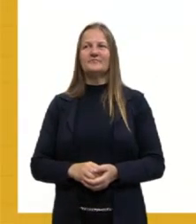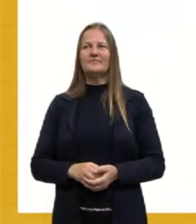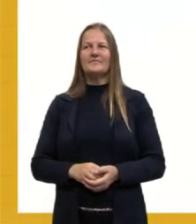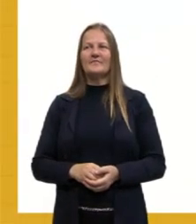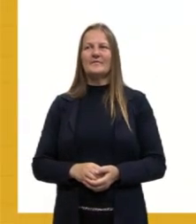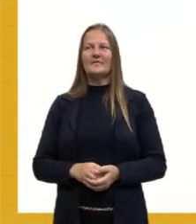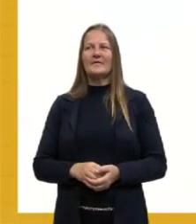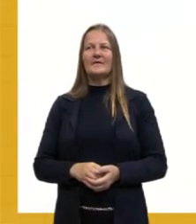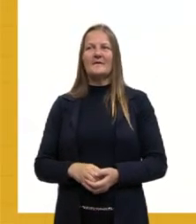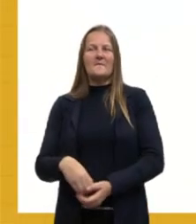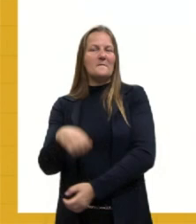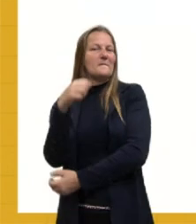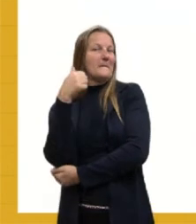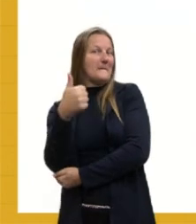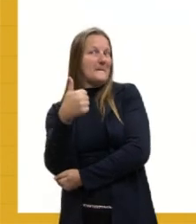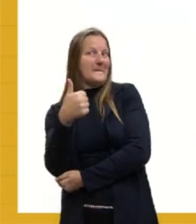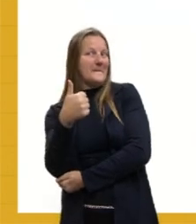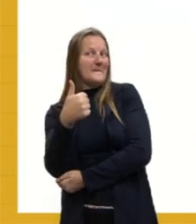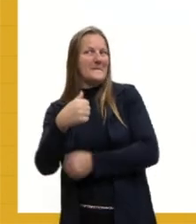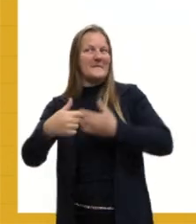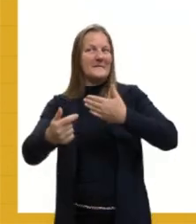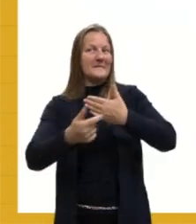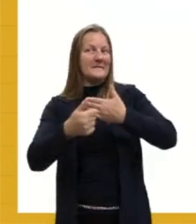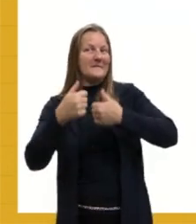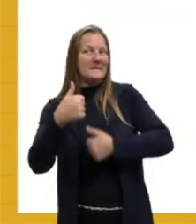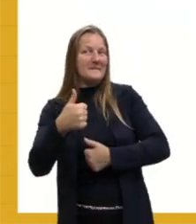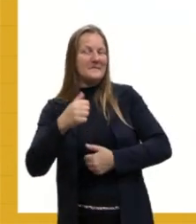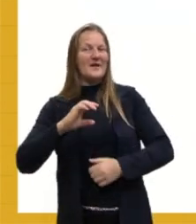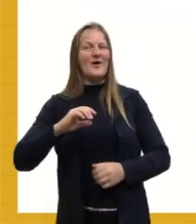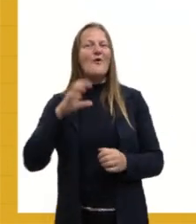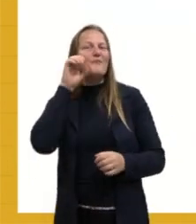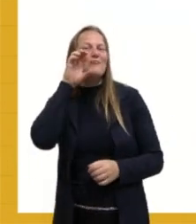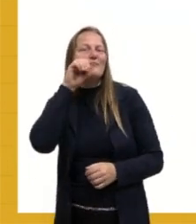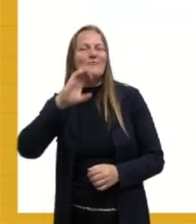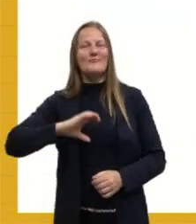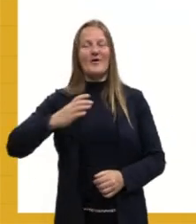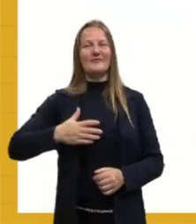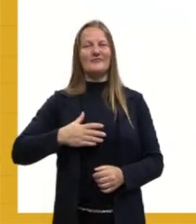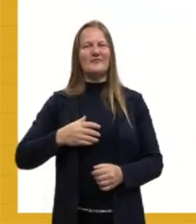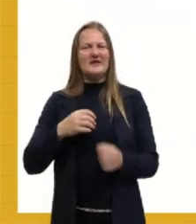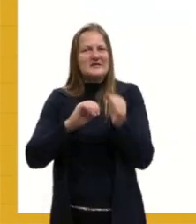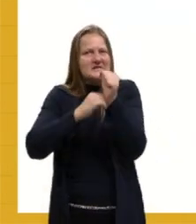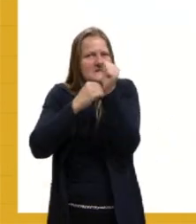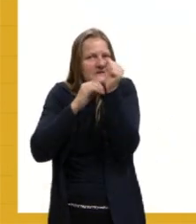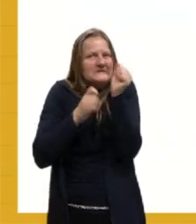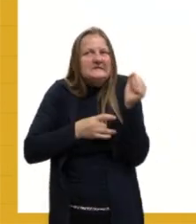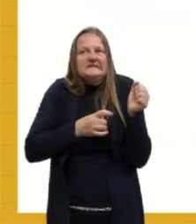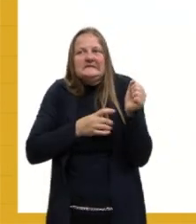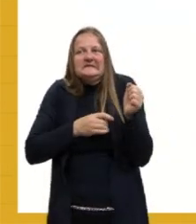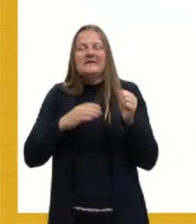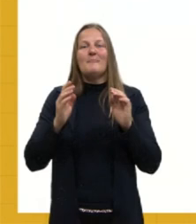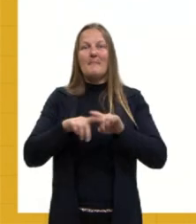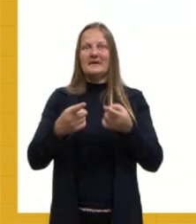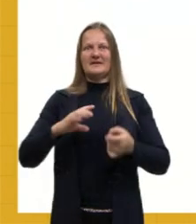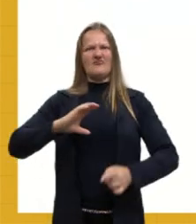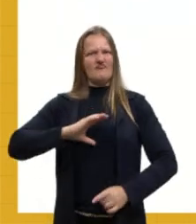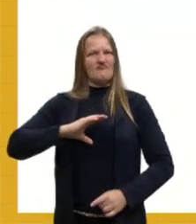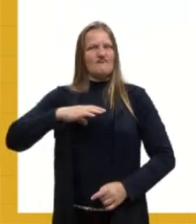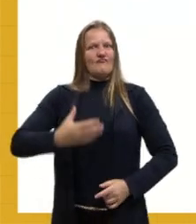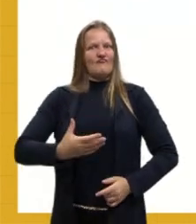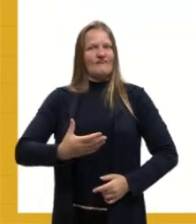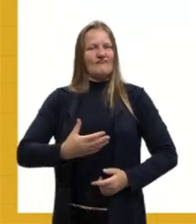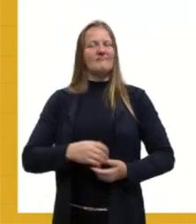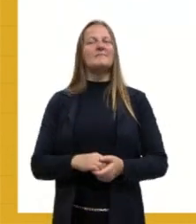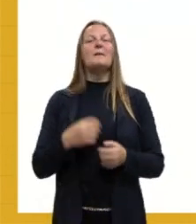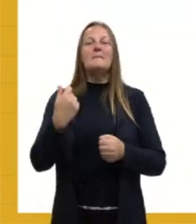um belo like do nosso cachorrinho Coragem O Cão Covarde que é muito corajoso porque